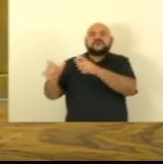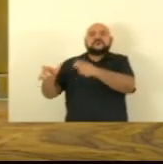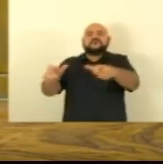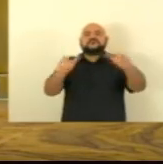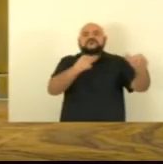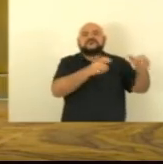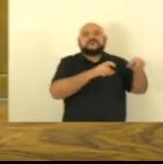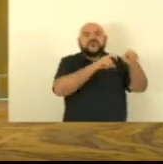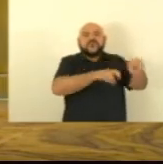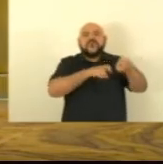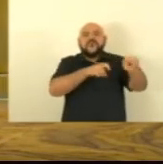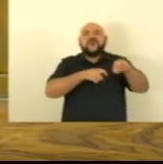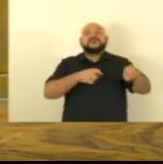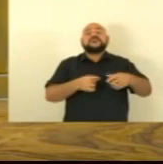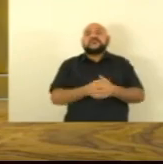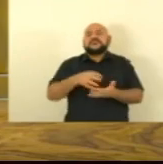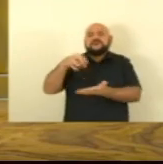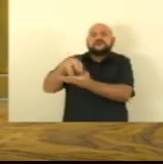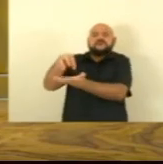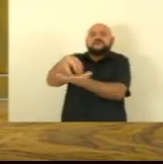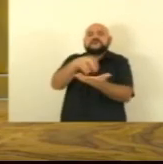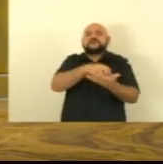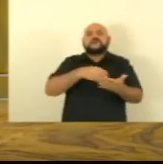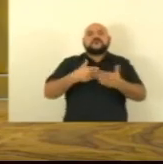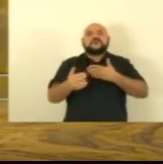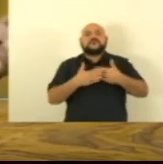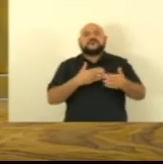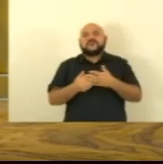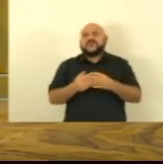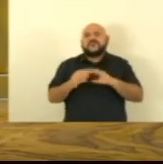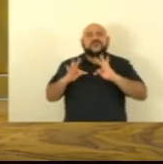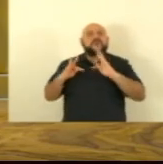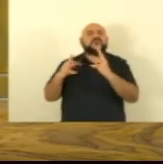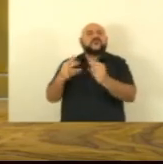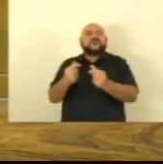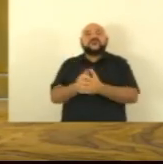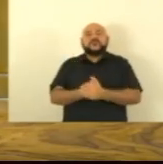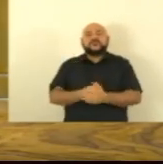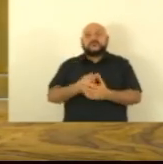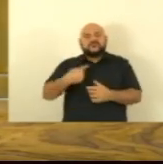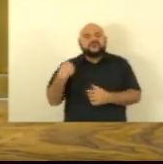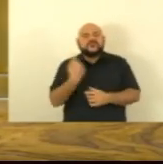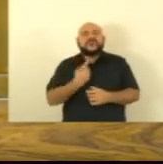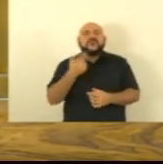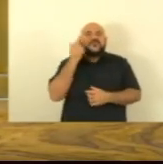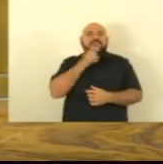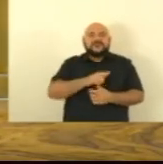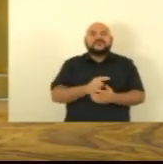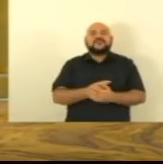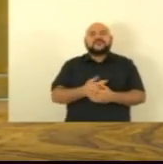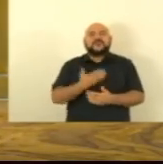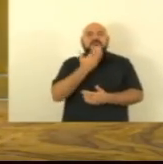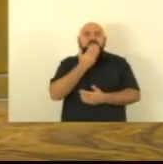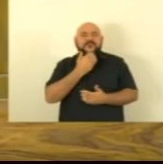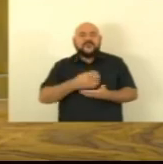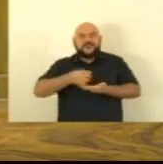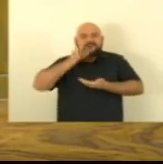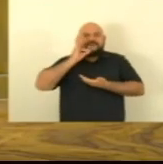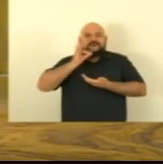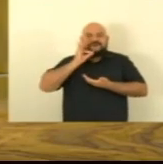sede dos municípios, para que a gente possa garantir a nossa sobrevivência. Então, fico aqui o